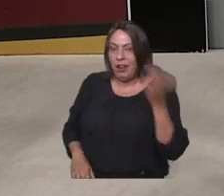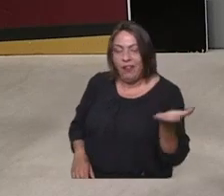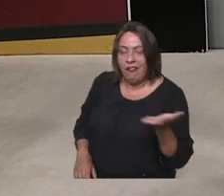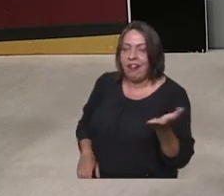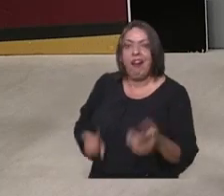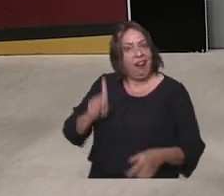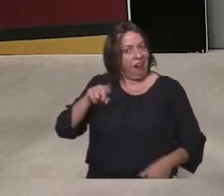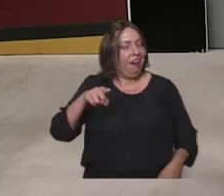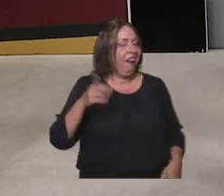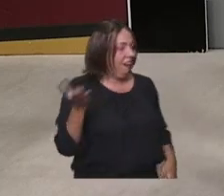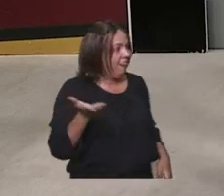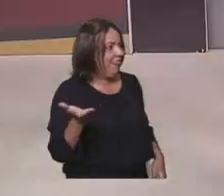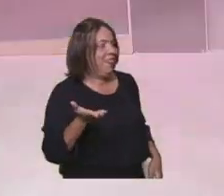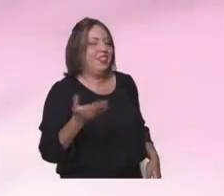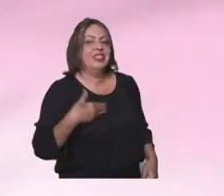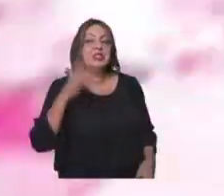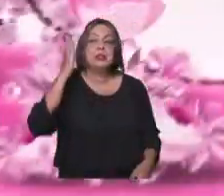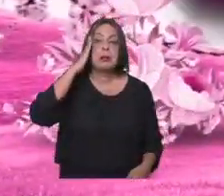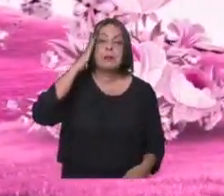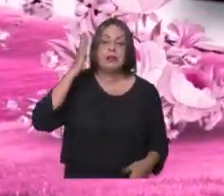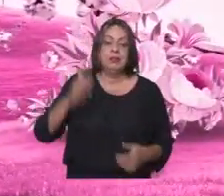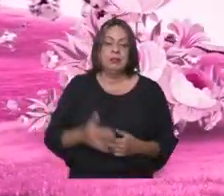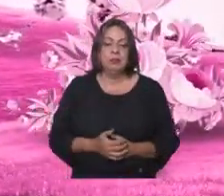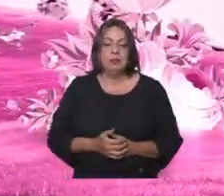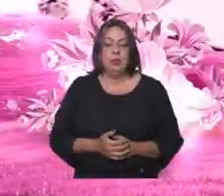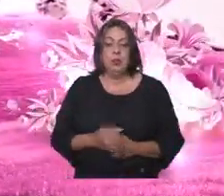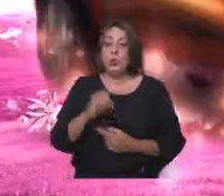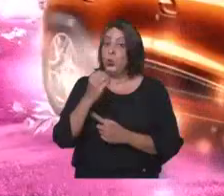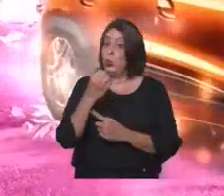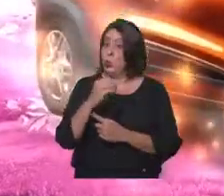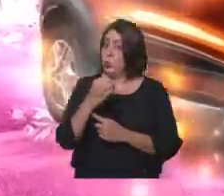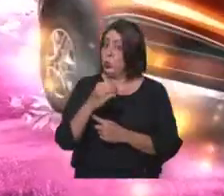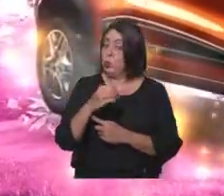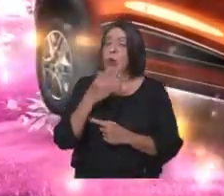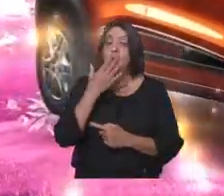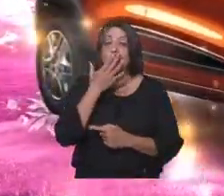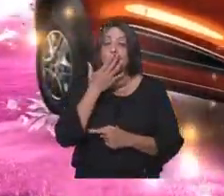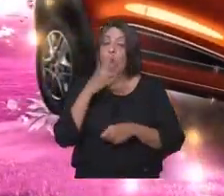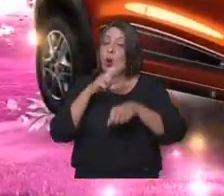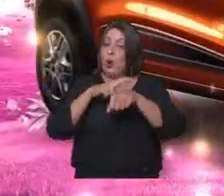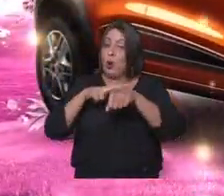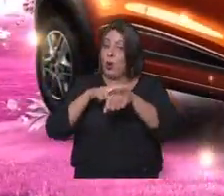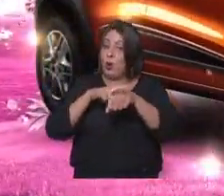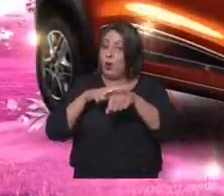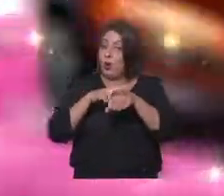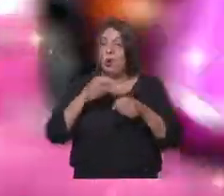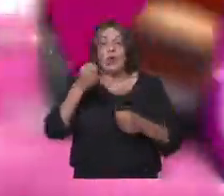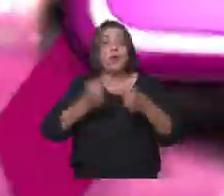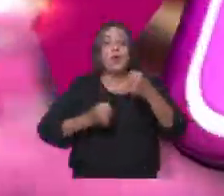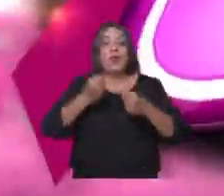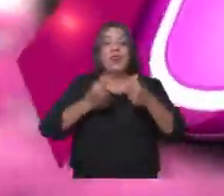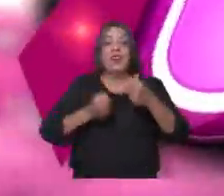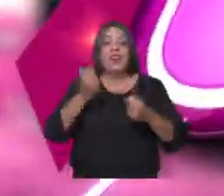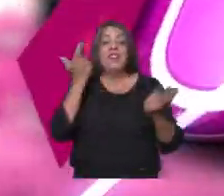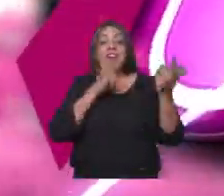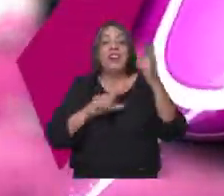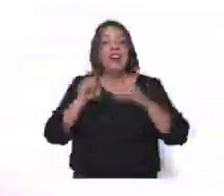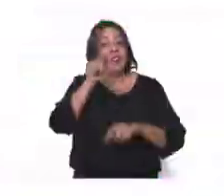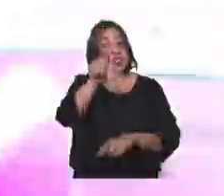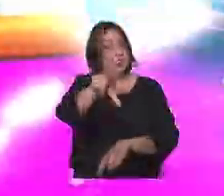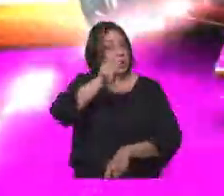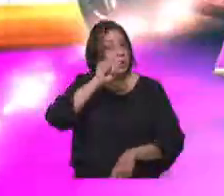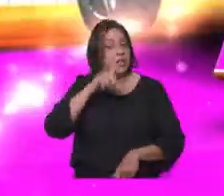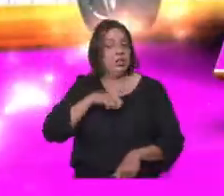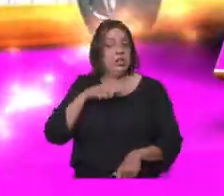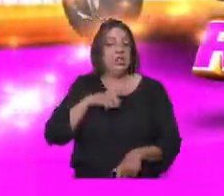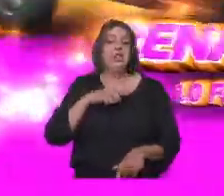Agora, amigo. Então roda aí, quero saber. O outubro é rosa, mas a cor do carro que você vai ganhar no Caju Cap é você quem escolhe. Dia 6